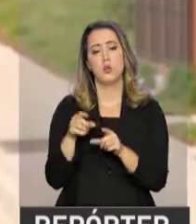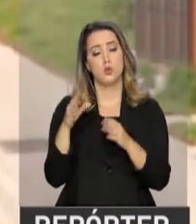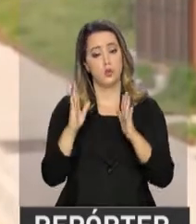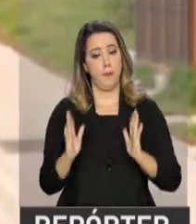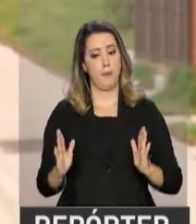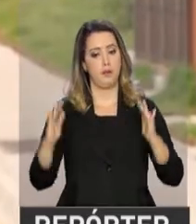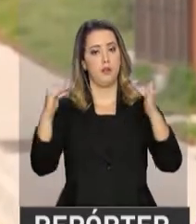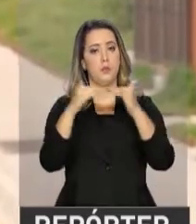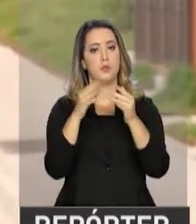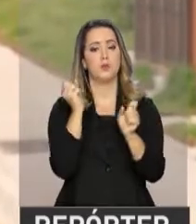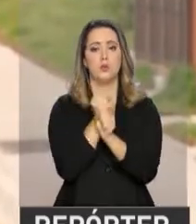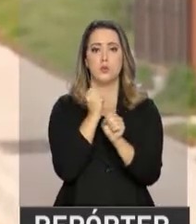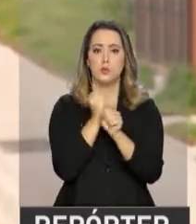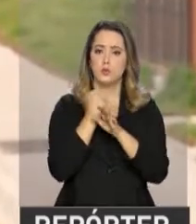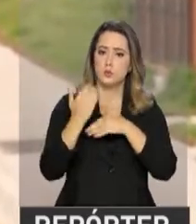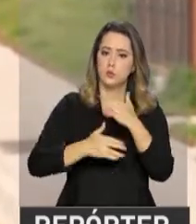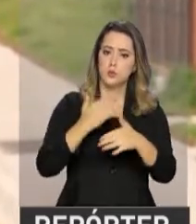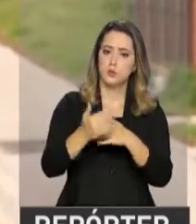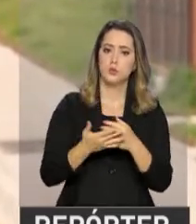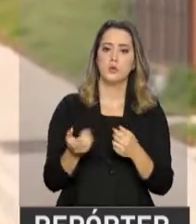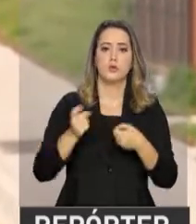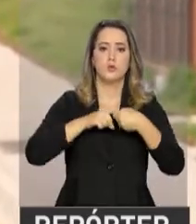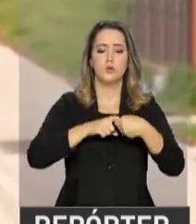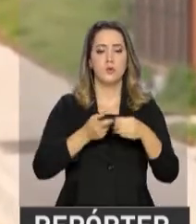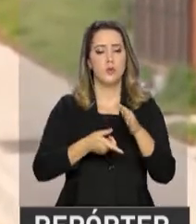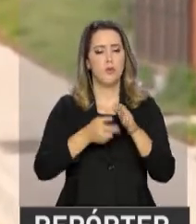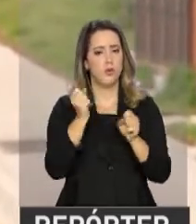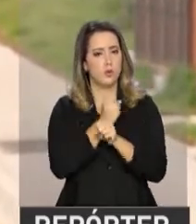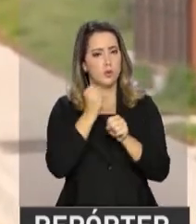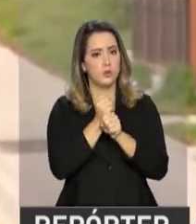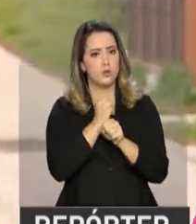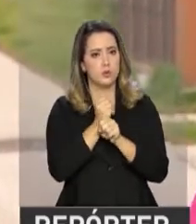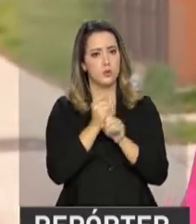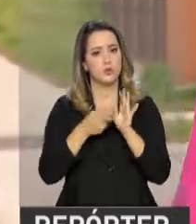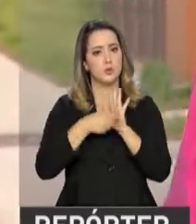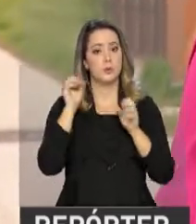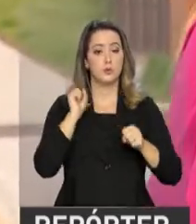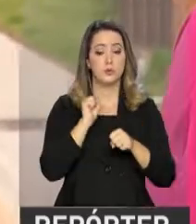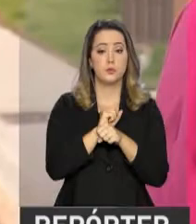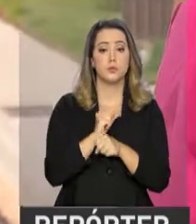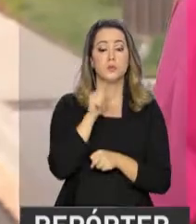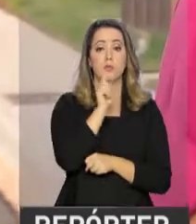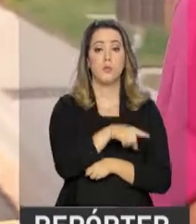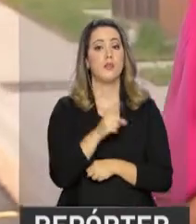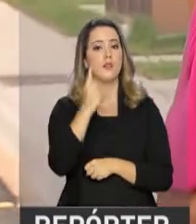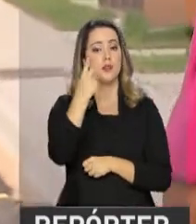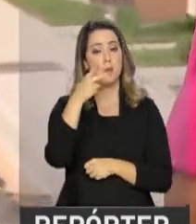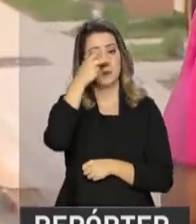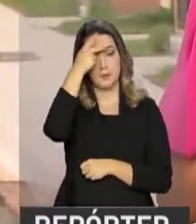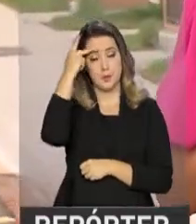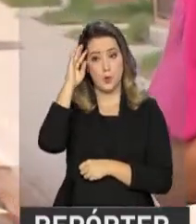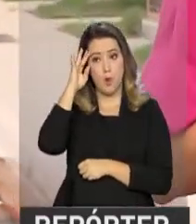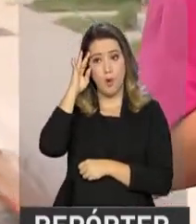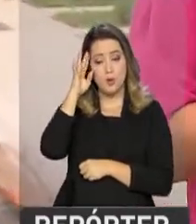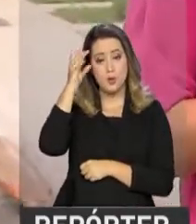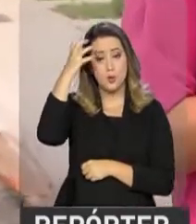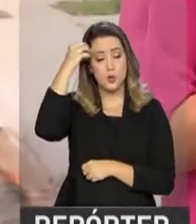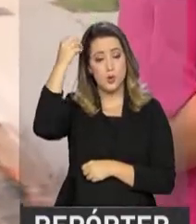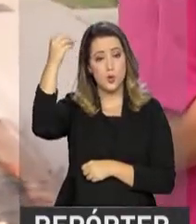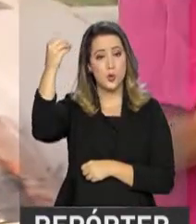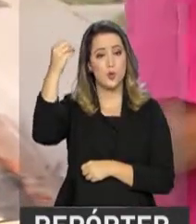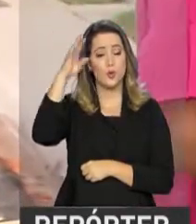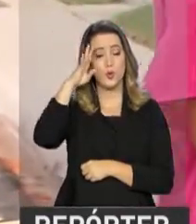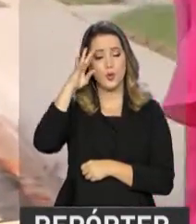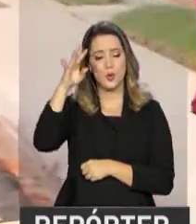Avançar, que está retomando e concluindo obras paradas em todo o Brasil. A Michelle é uma das pessoas que vai realizar esse sonho e fala pra gente